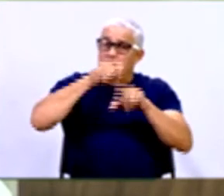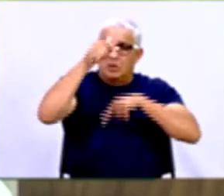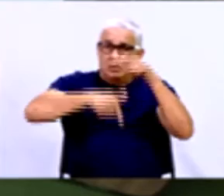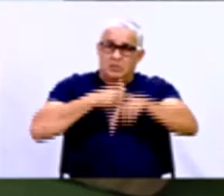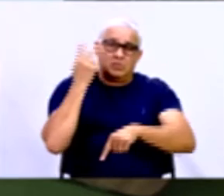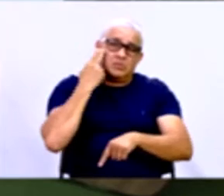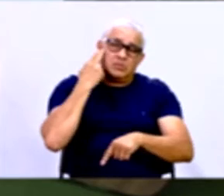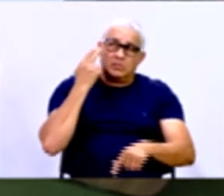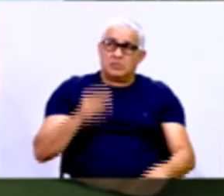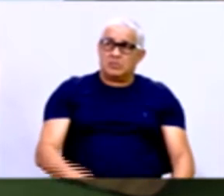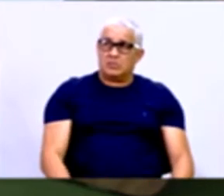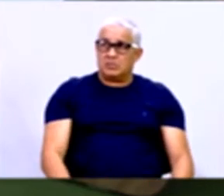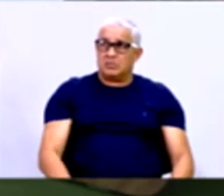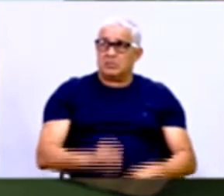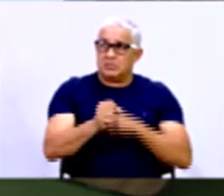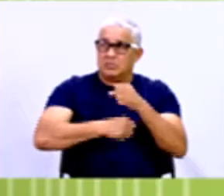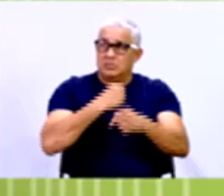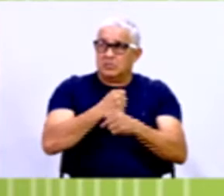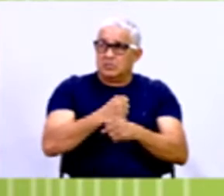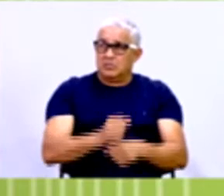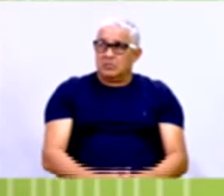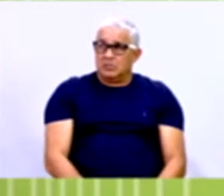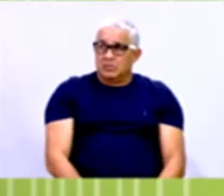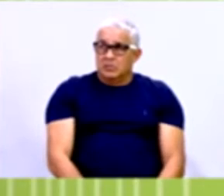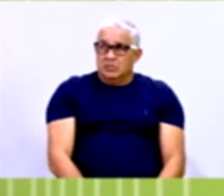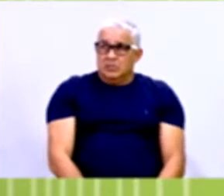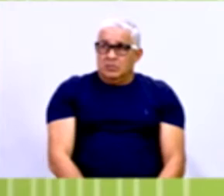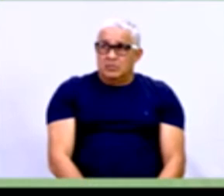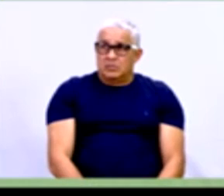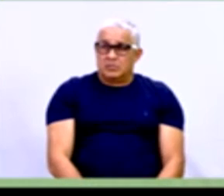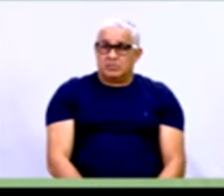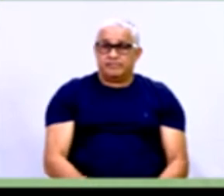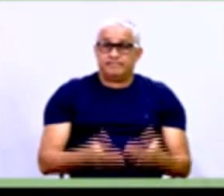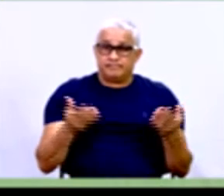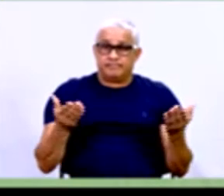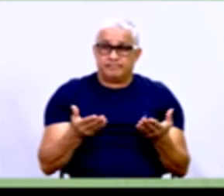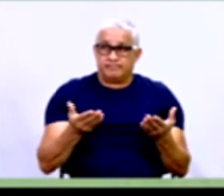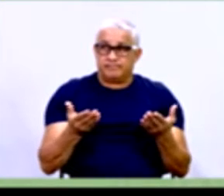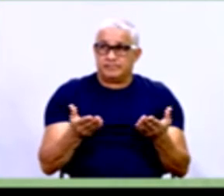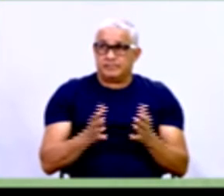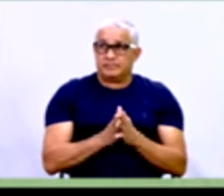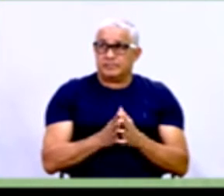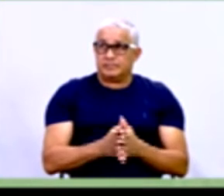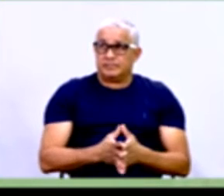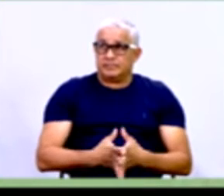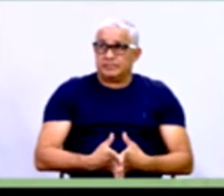exercício. Exatamente. E agora nós vamos tratar de um dos